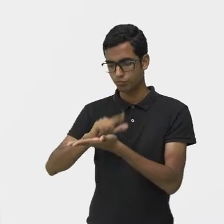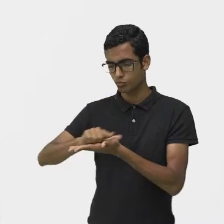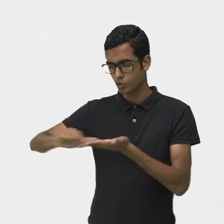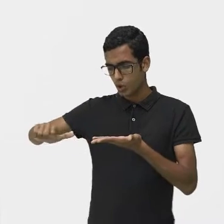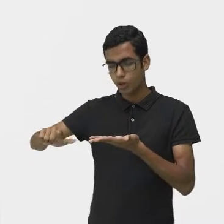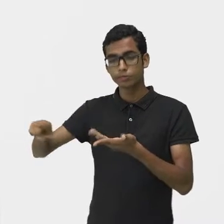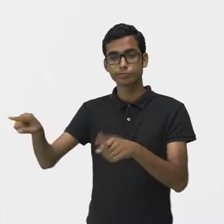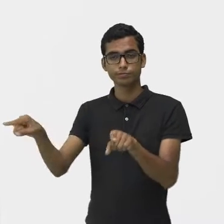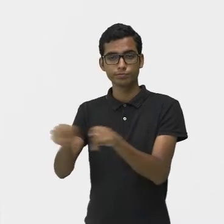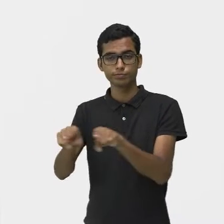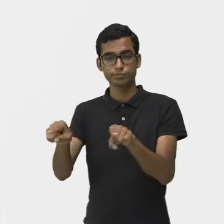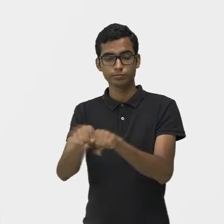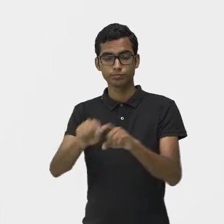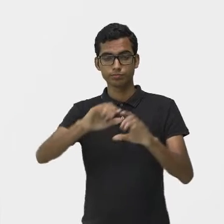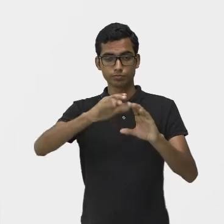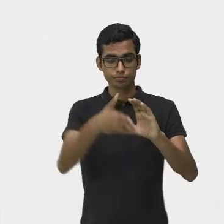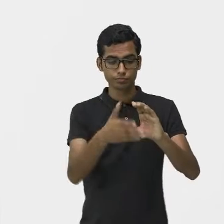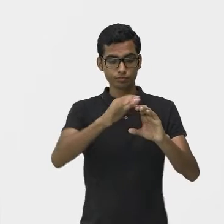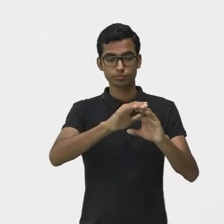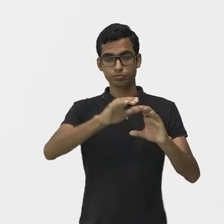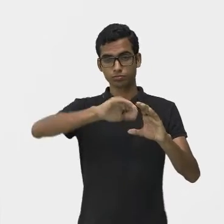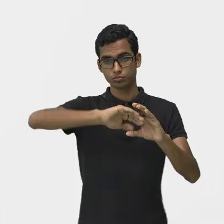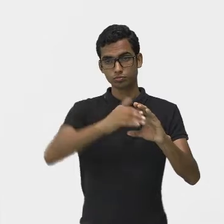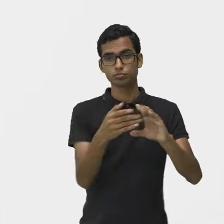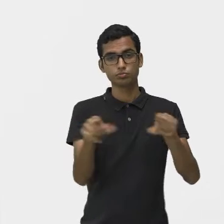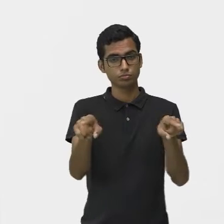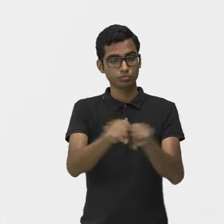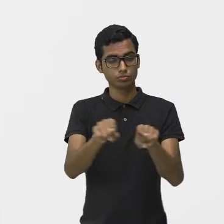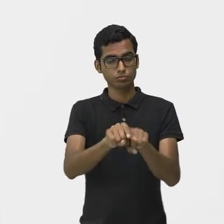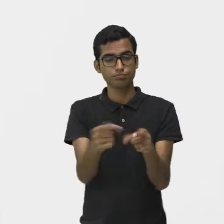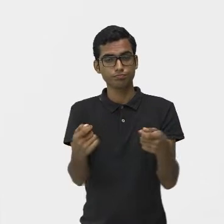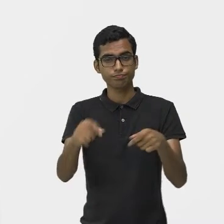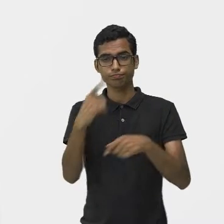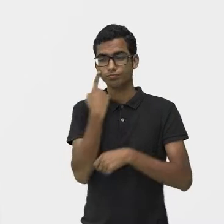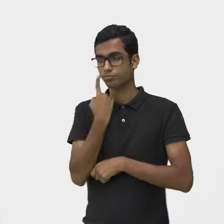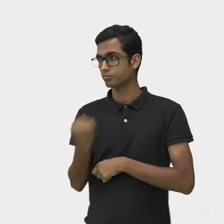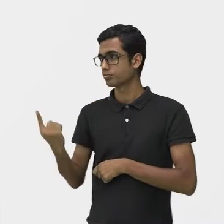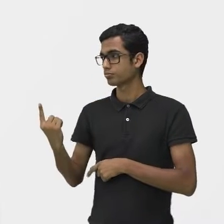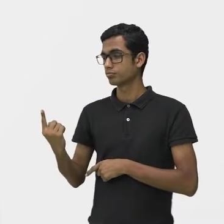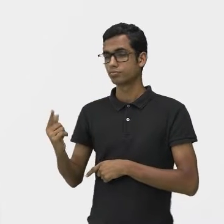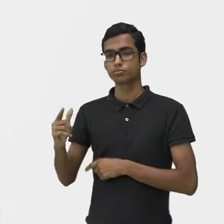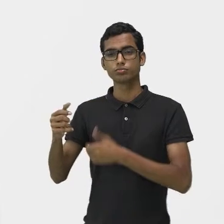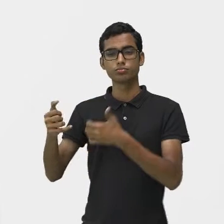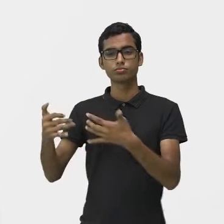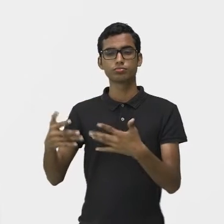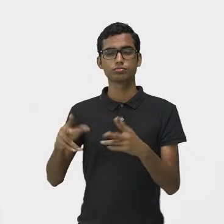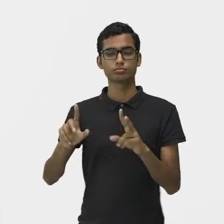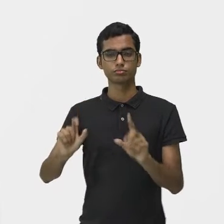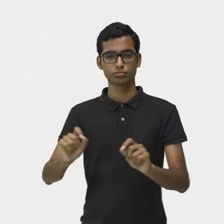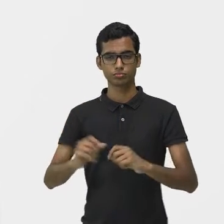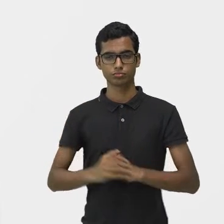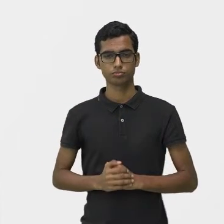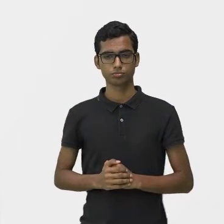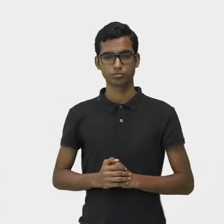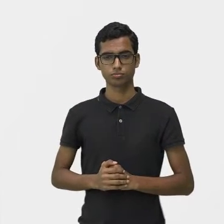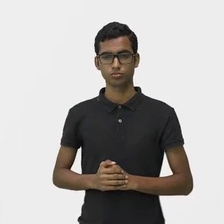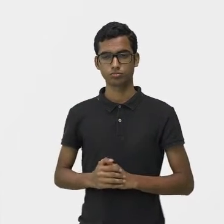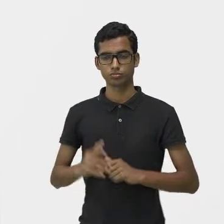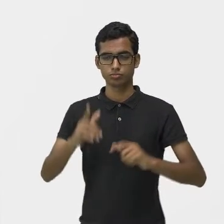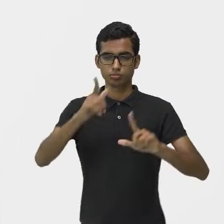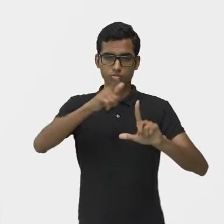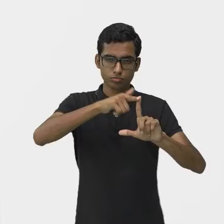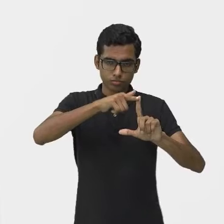espelhos esféricos, tanto côncavo quanto convexos. E essas leis dizem o seguinte: os ângulos